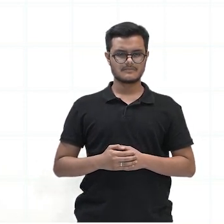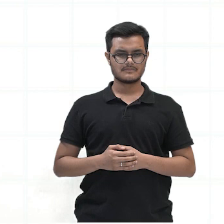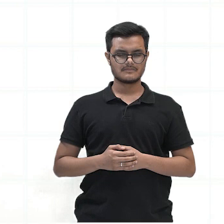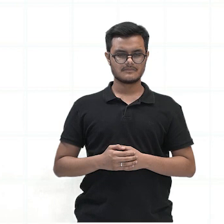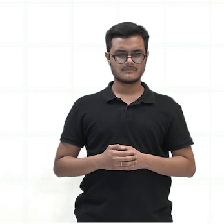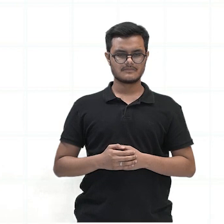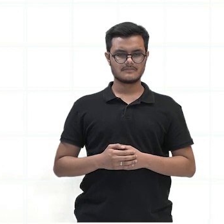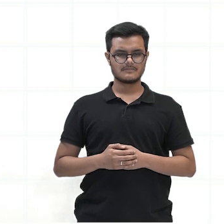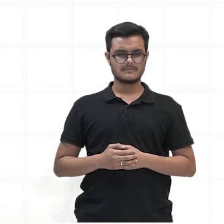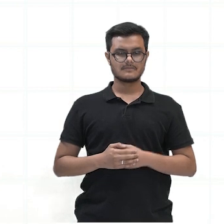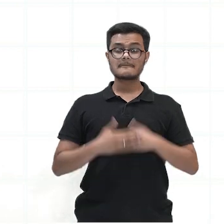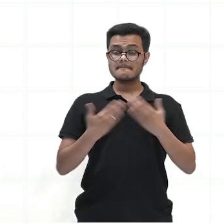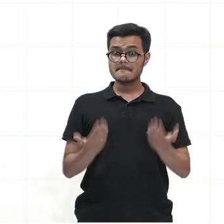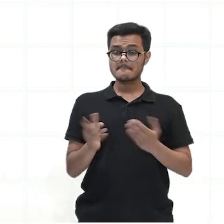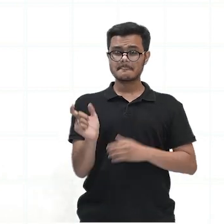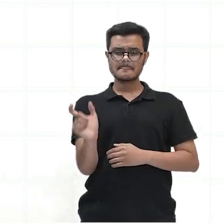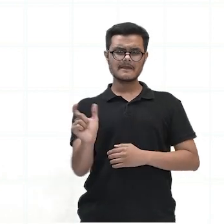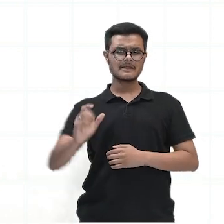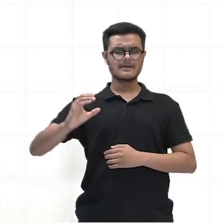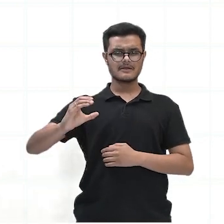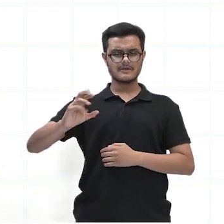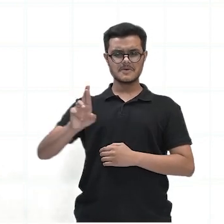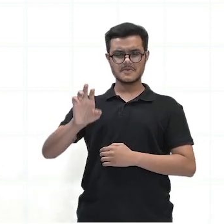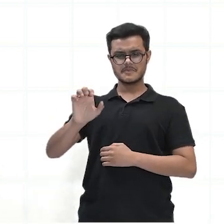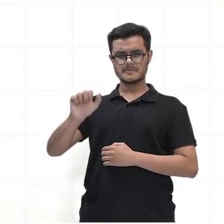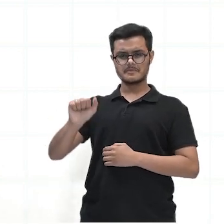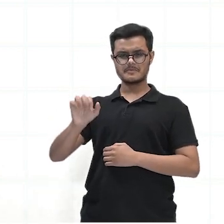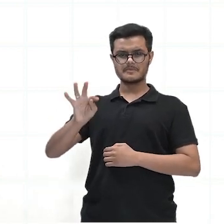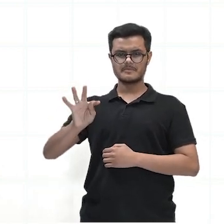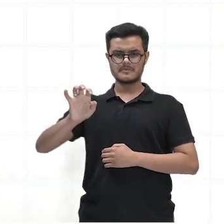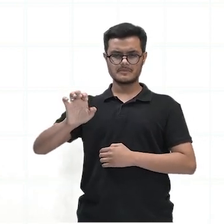Então, a palavra created é